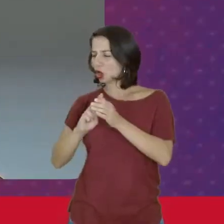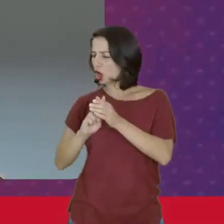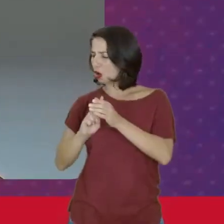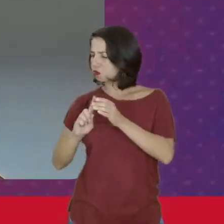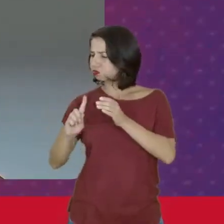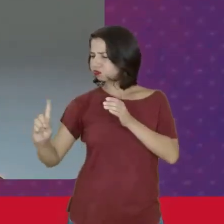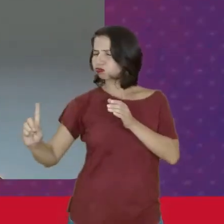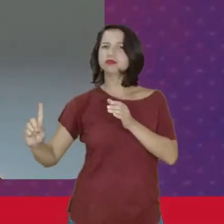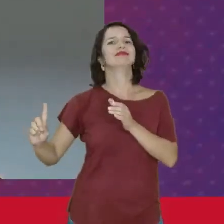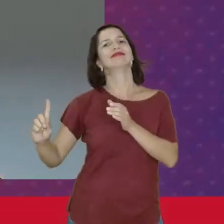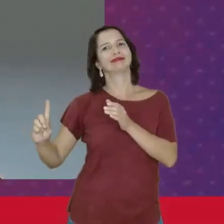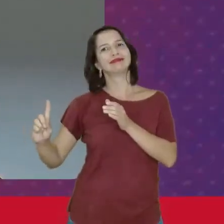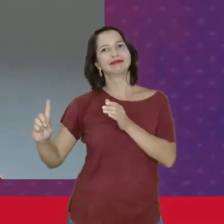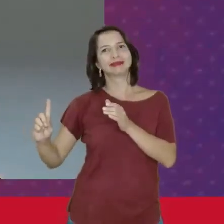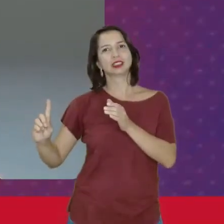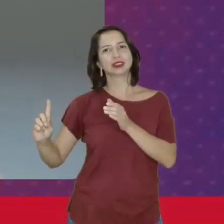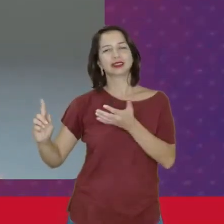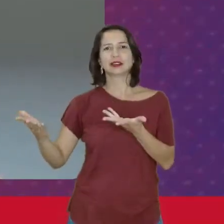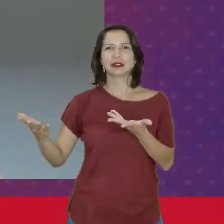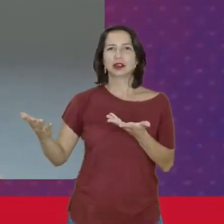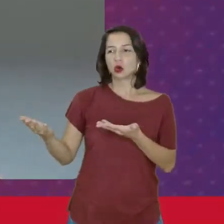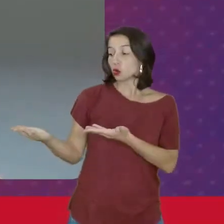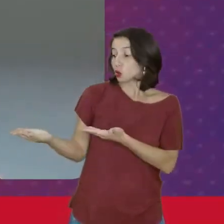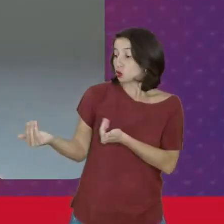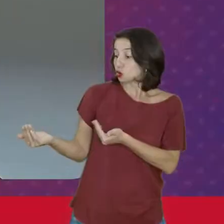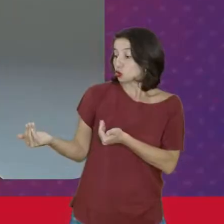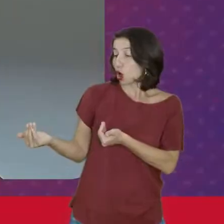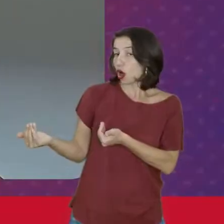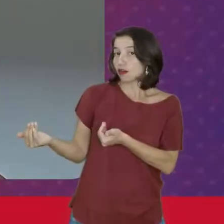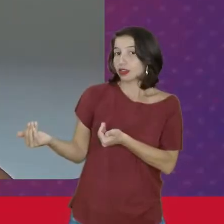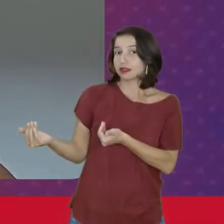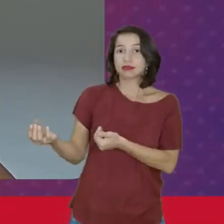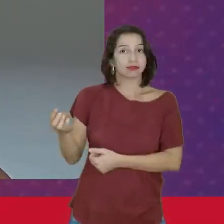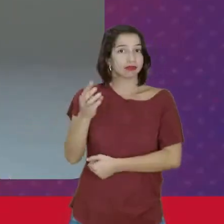Porque nossos jovens, por exemplo, do ensino médio,